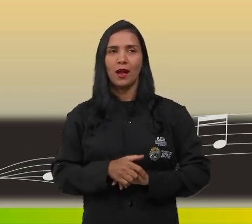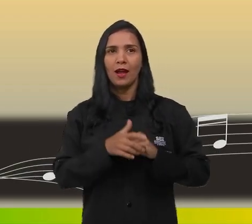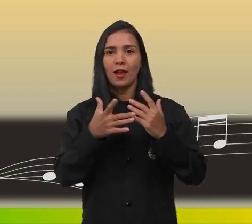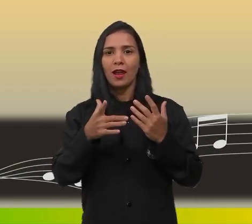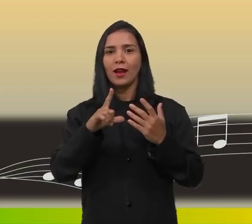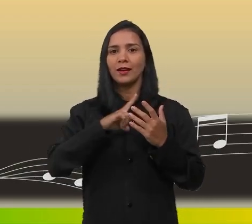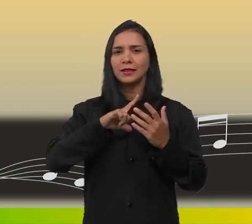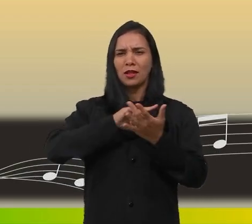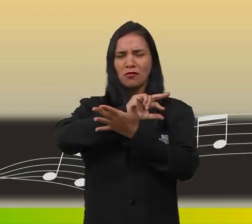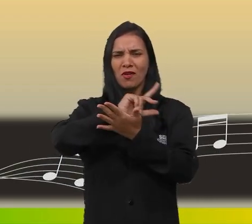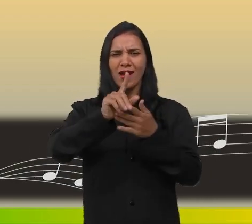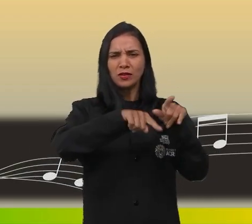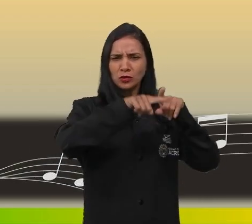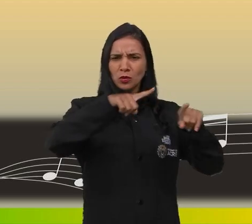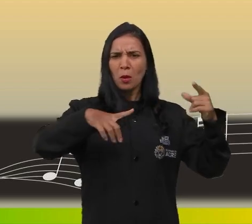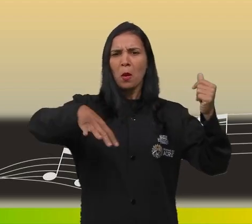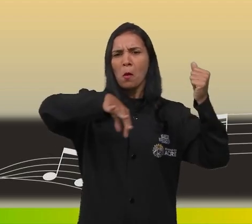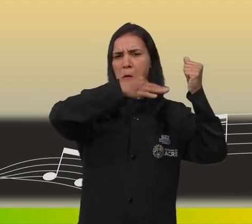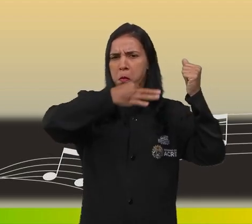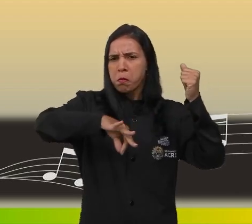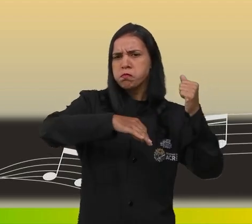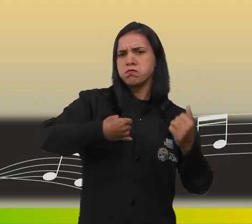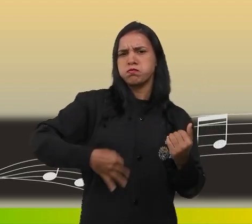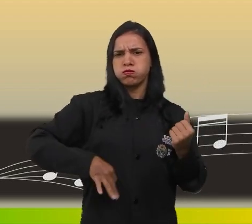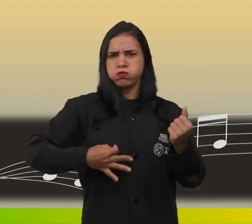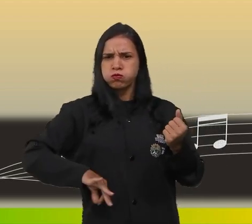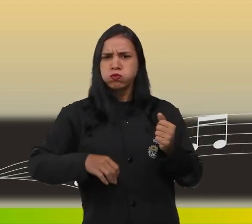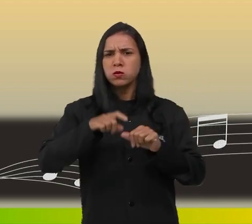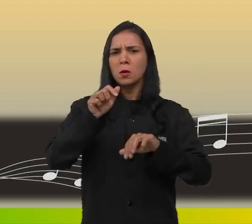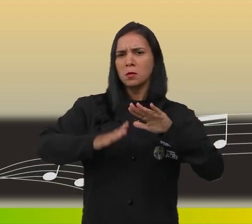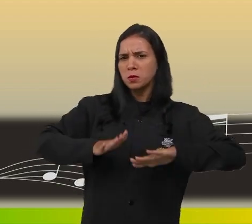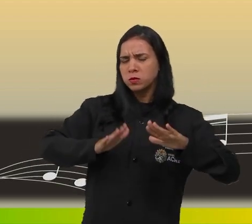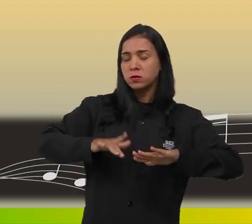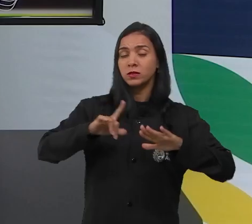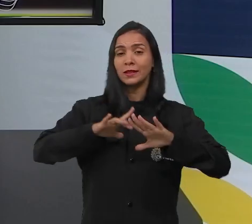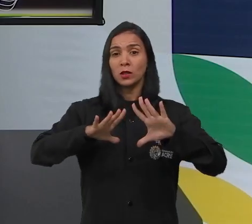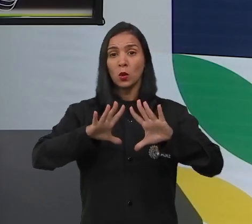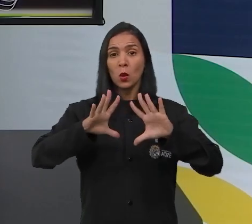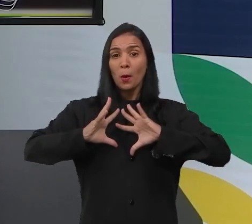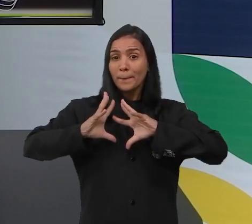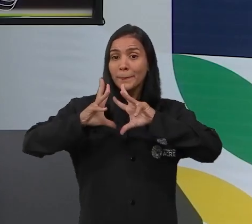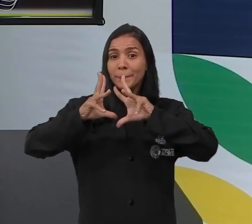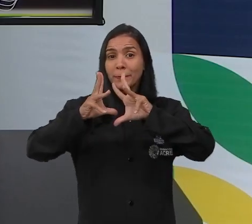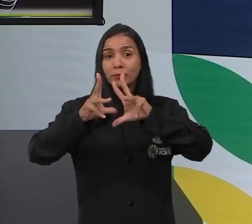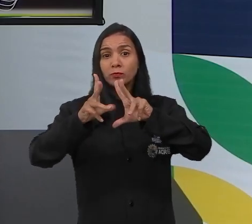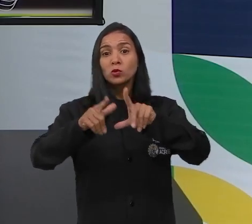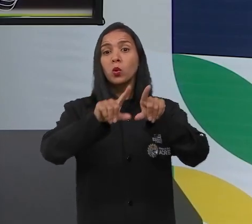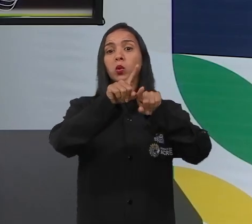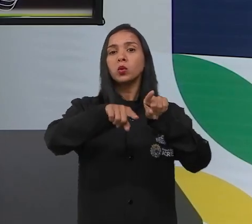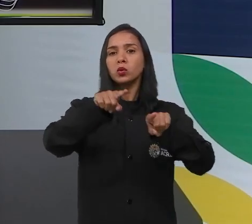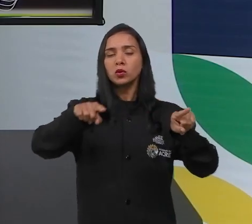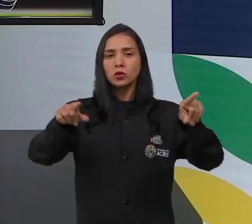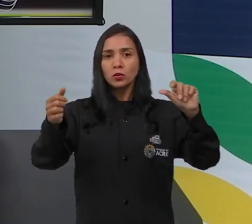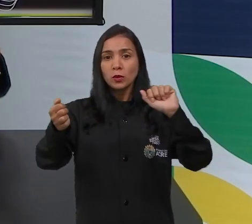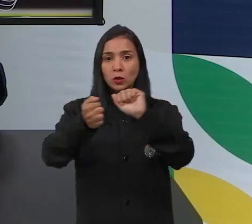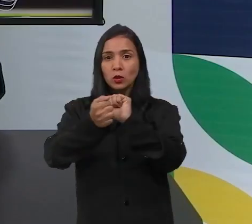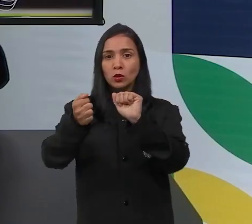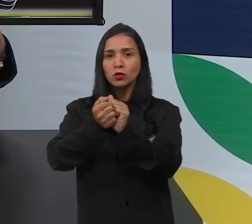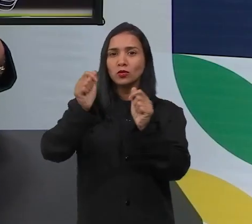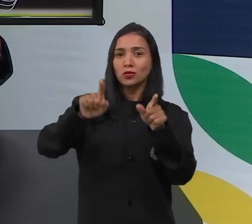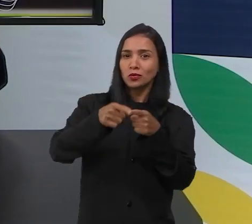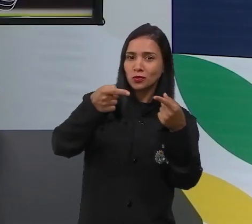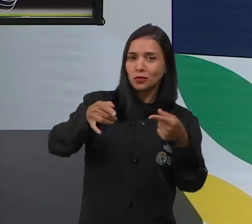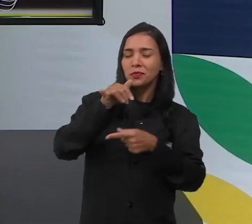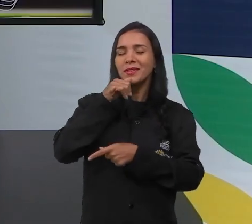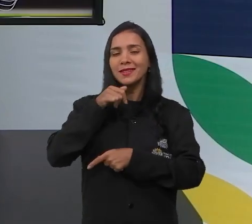orquestra onde tem vários instrumentos tocando ao mesmo tempo, ou seja, trazendo também para um exemplo do cotidiano, uma sala de aula onde